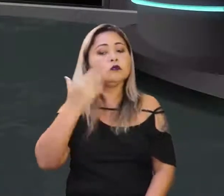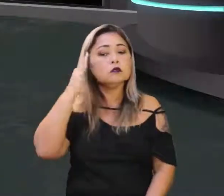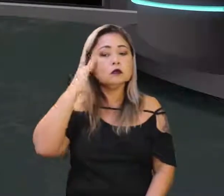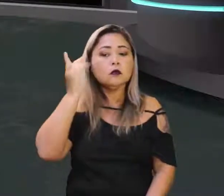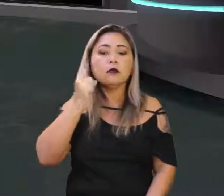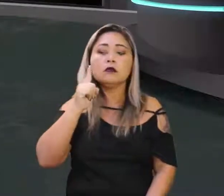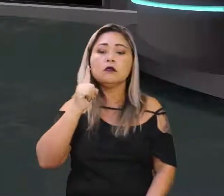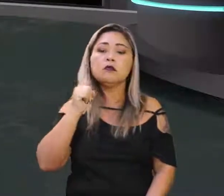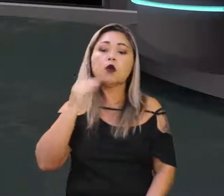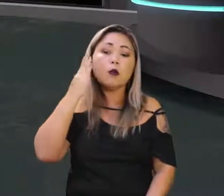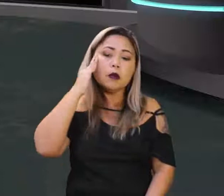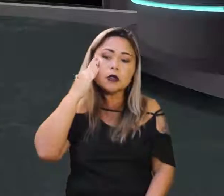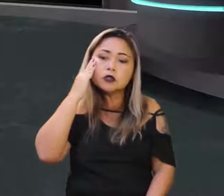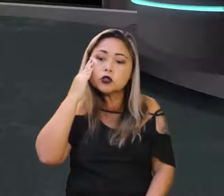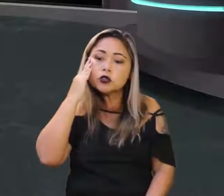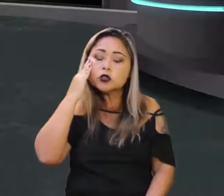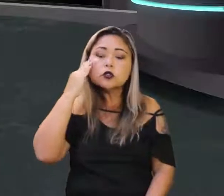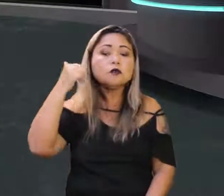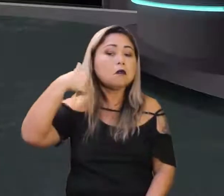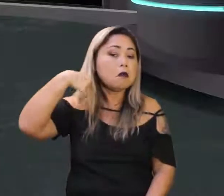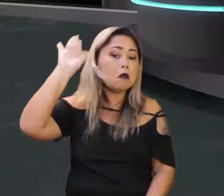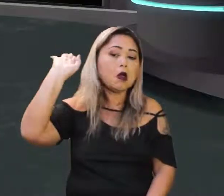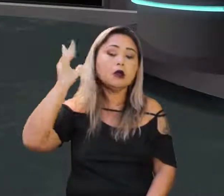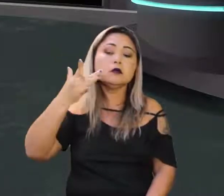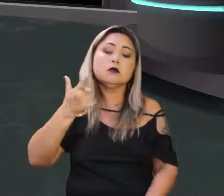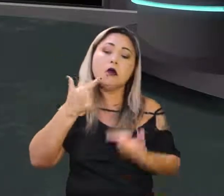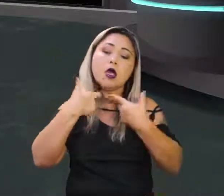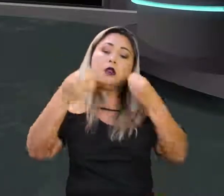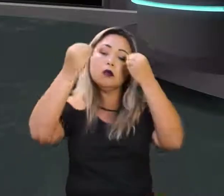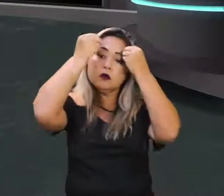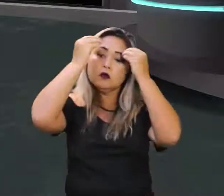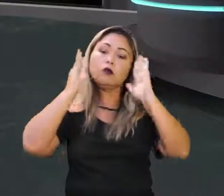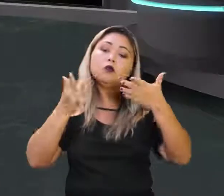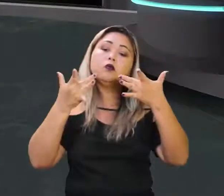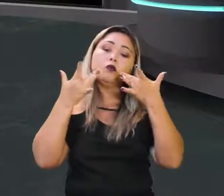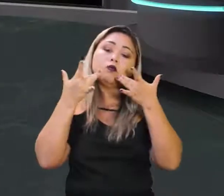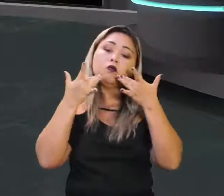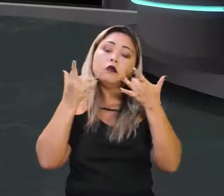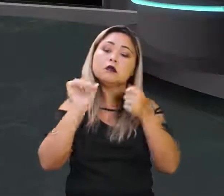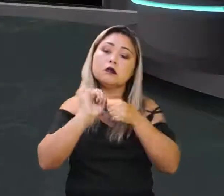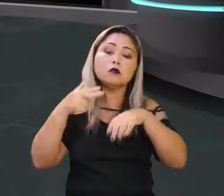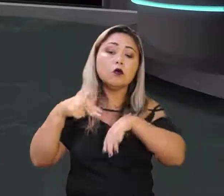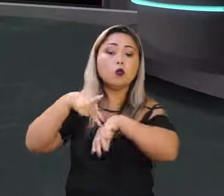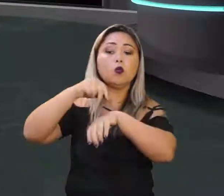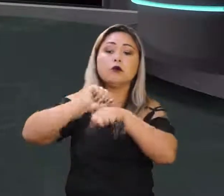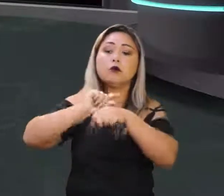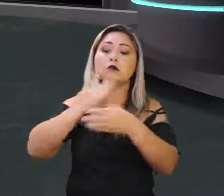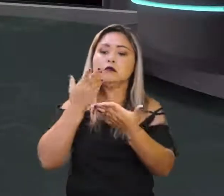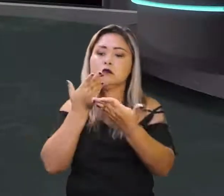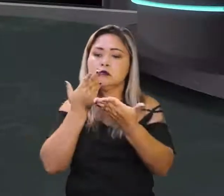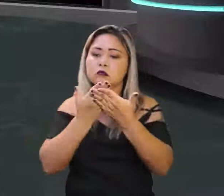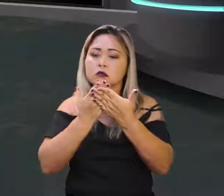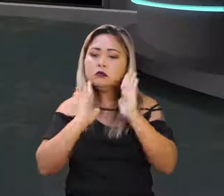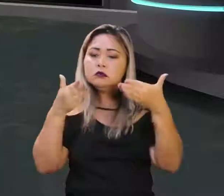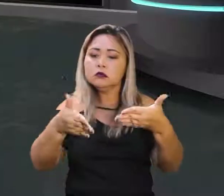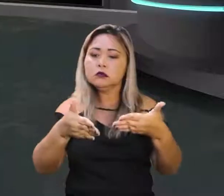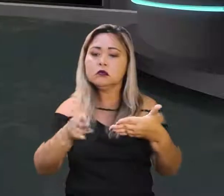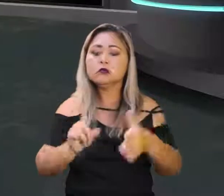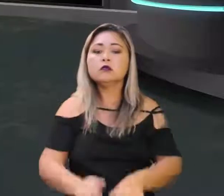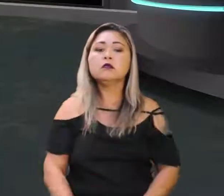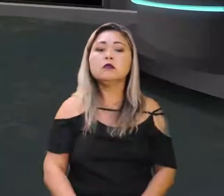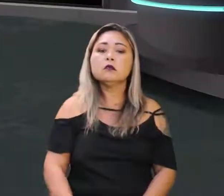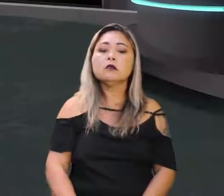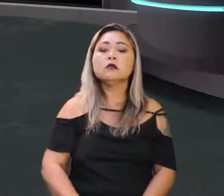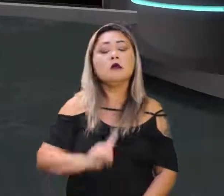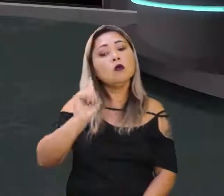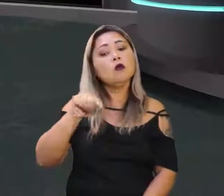compreendido mais sobre a linguagem do teatro e que vocês estejam firmes aí nos estudos, né? Essa é nossa